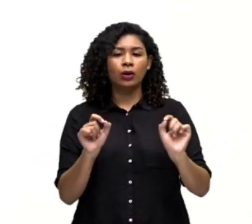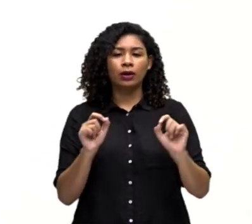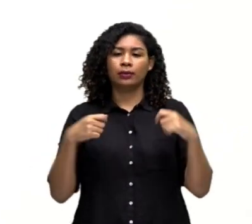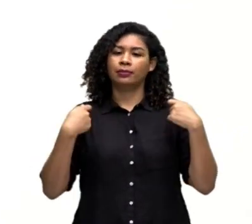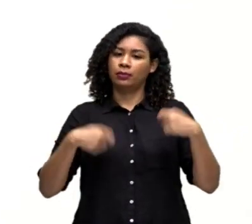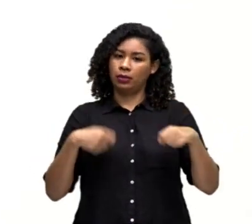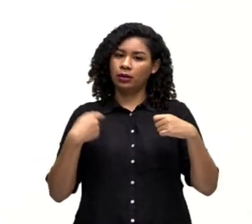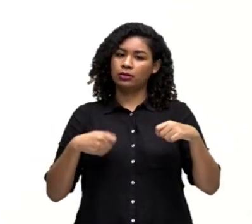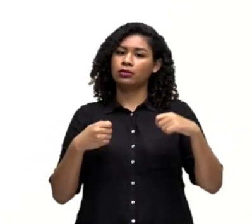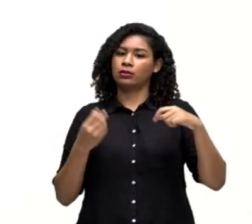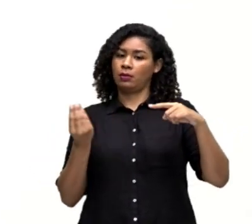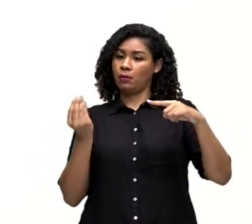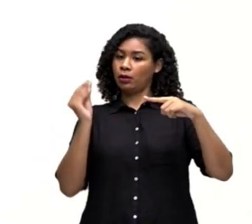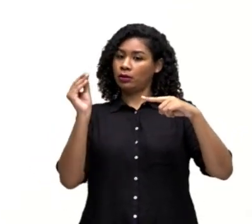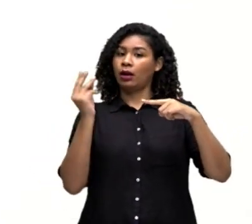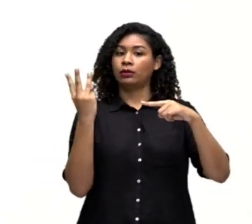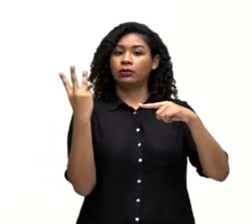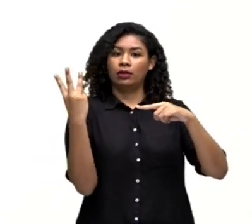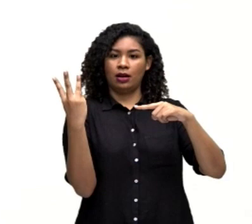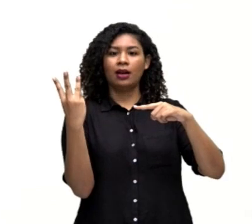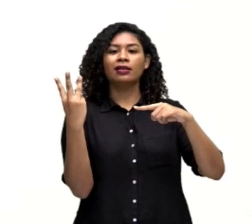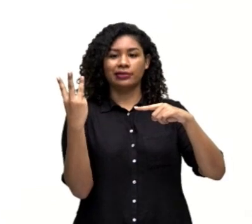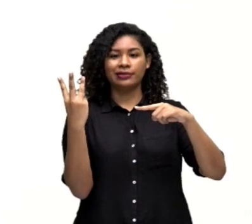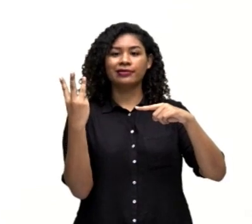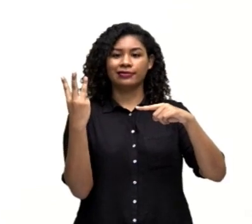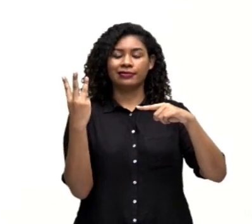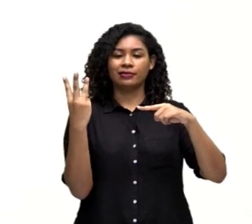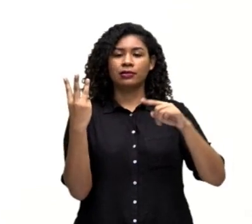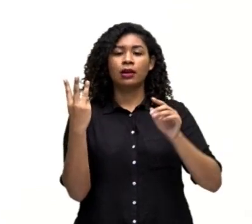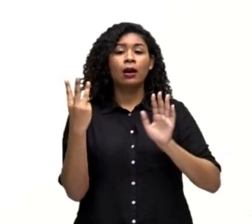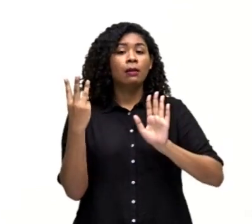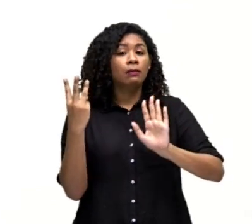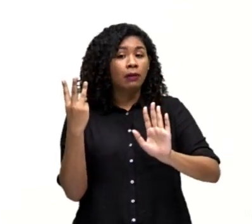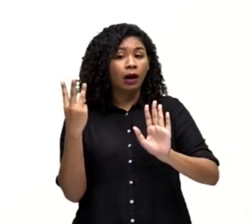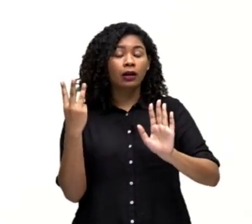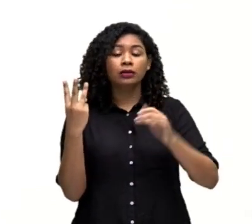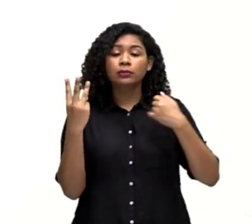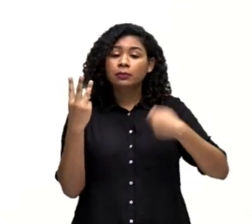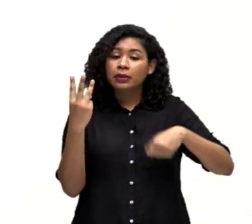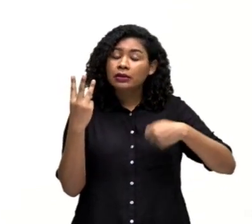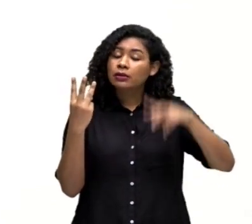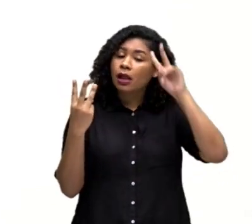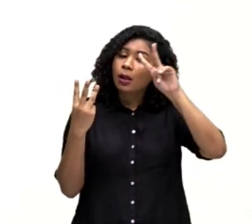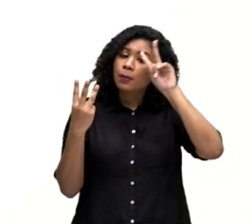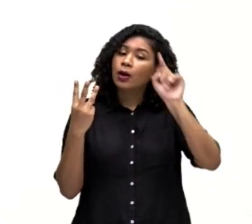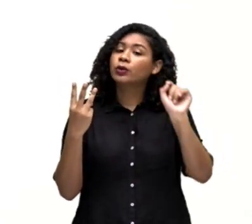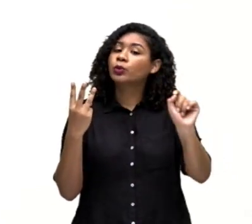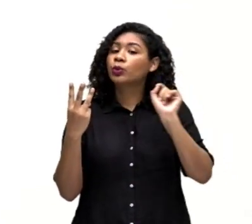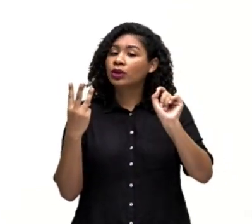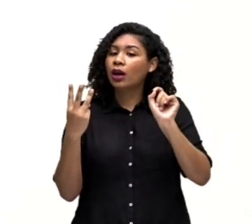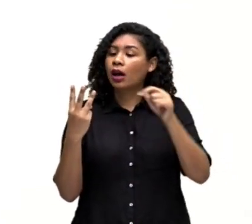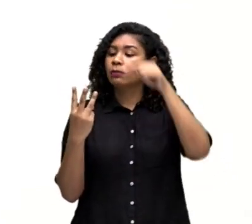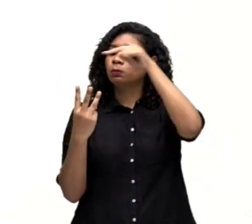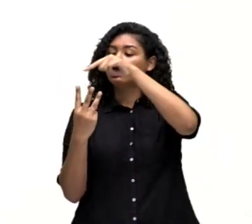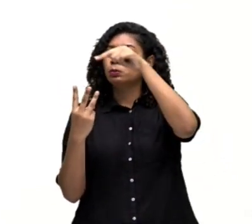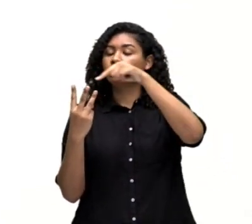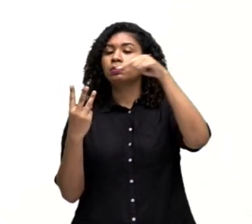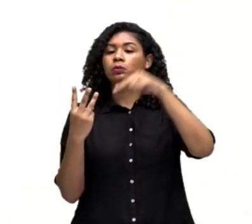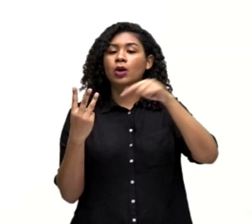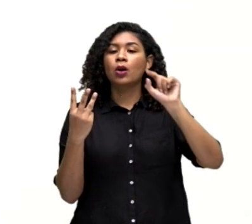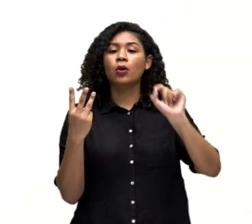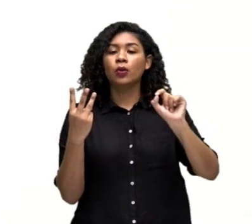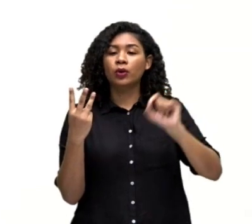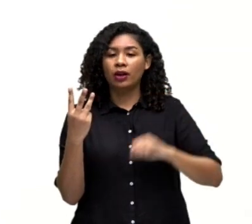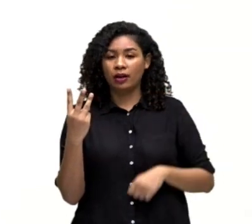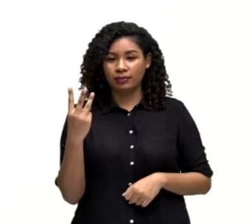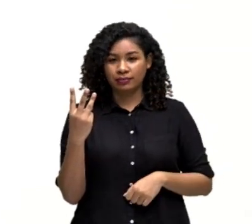ter 3 casas decimais. Só que é importante você lembrar que nessas casas decimais, a